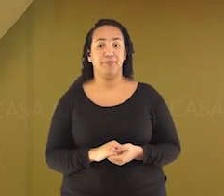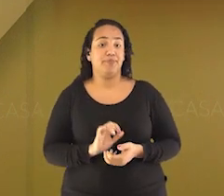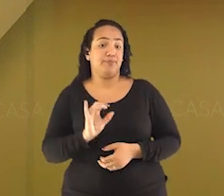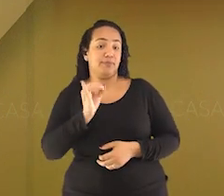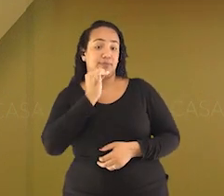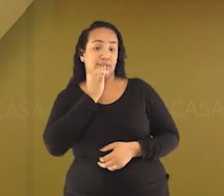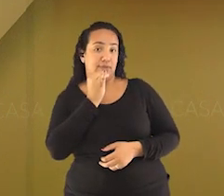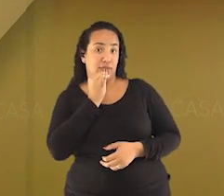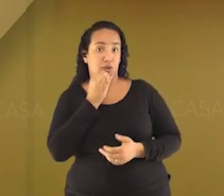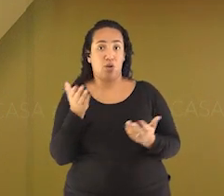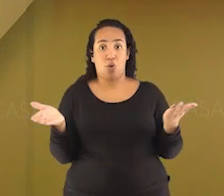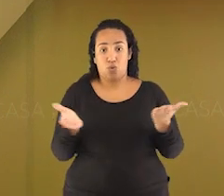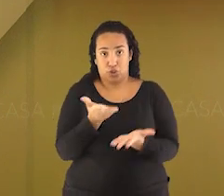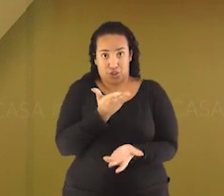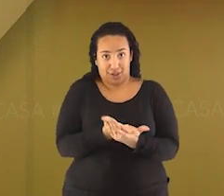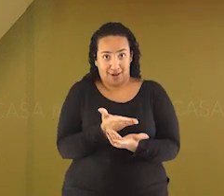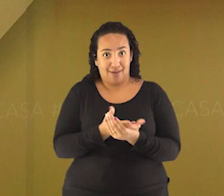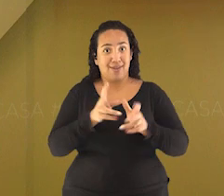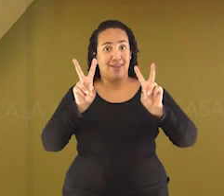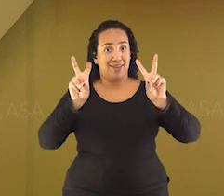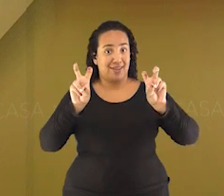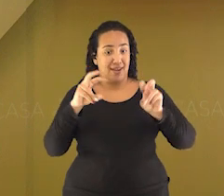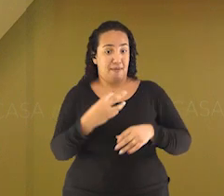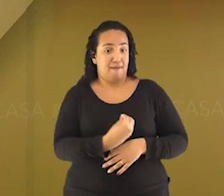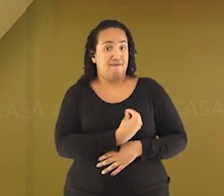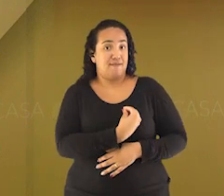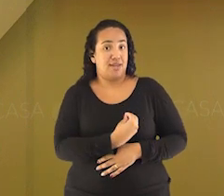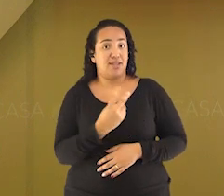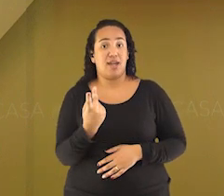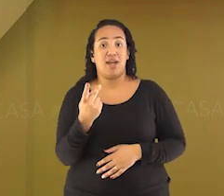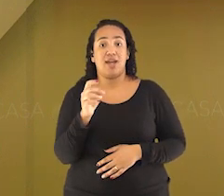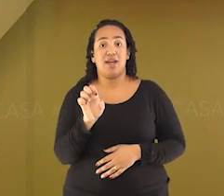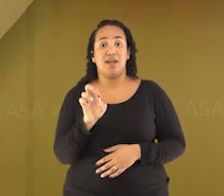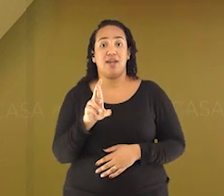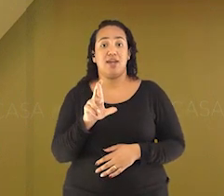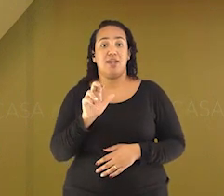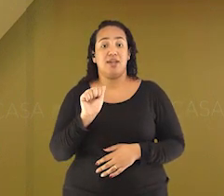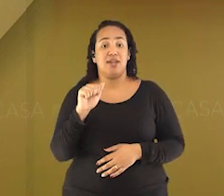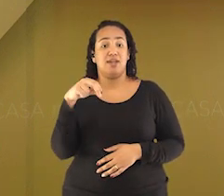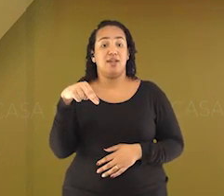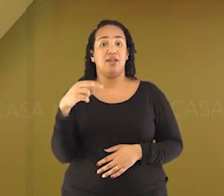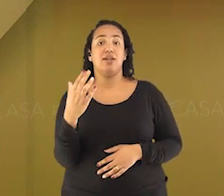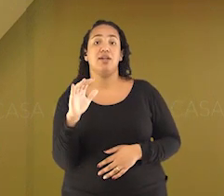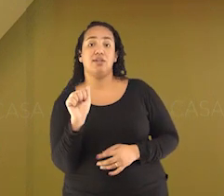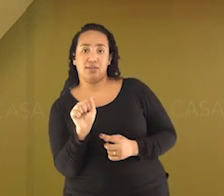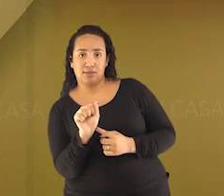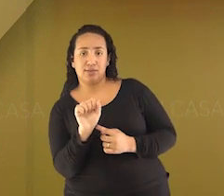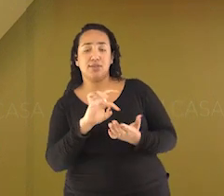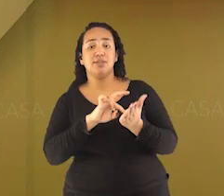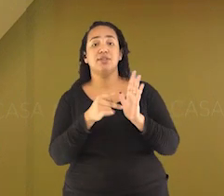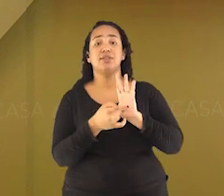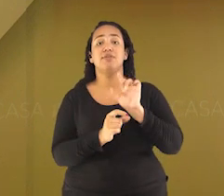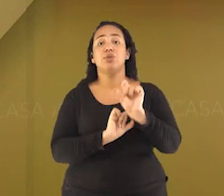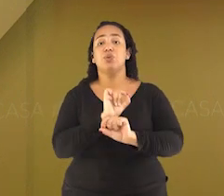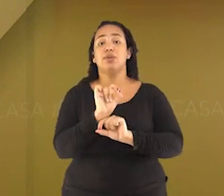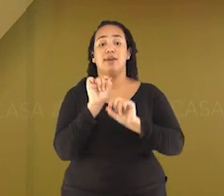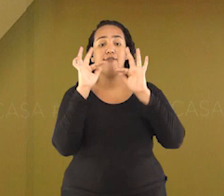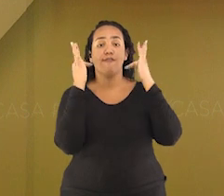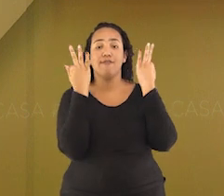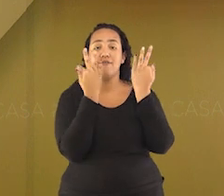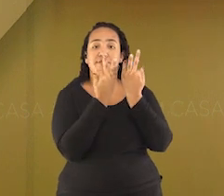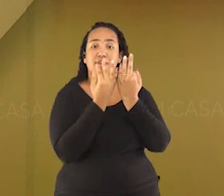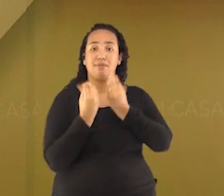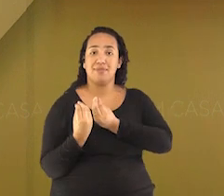No caso da aula, a herança da vida quer dizer que hereditariedade é algo transmitido a